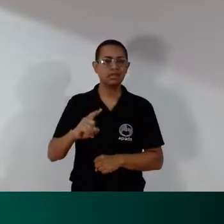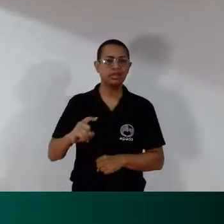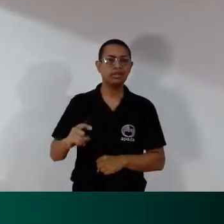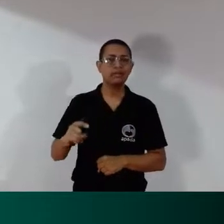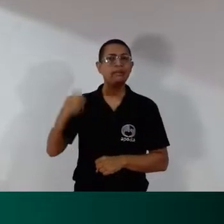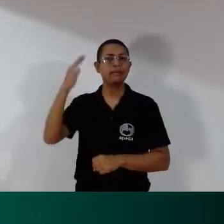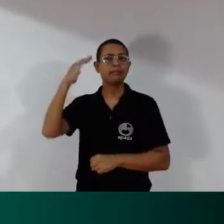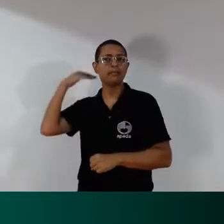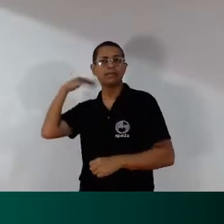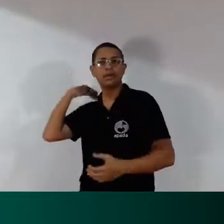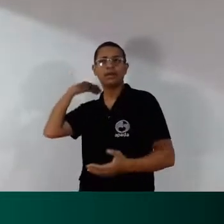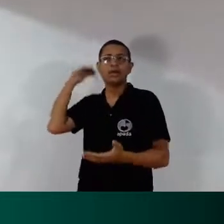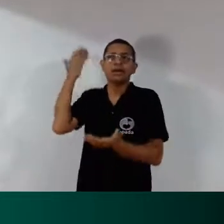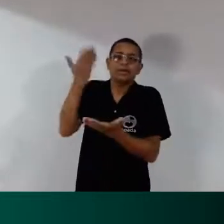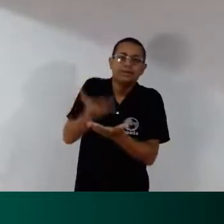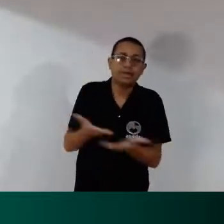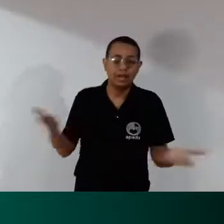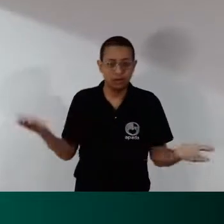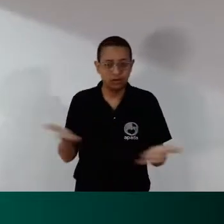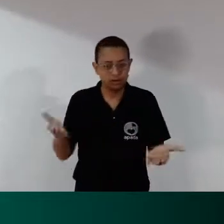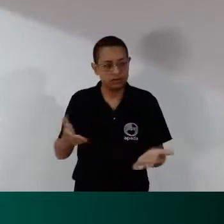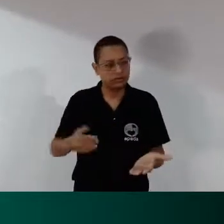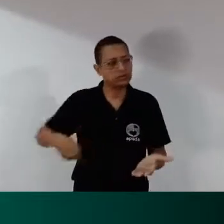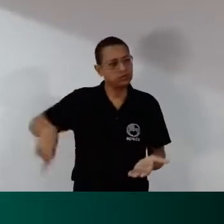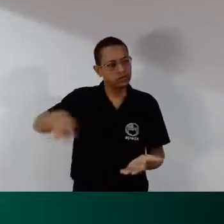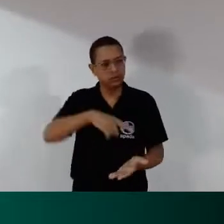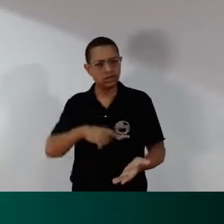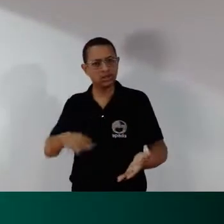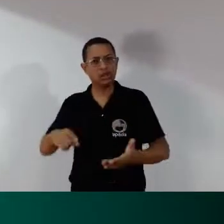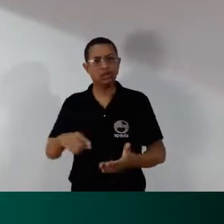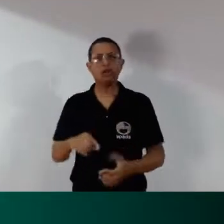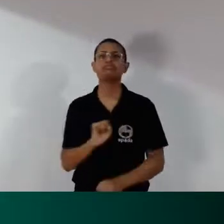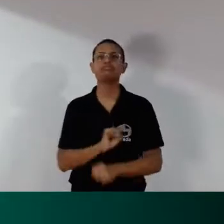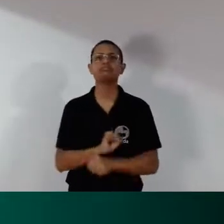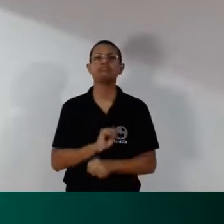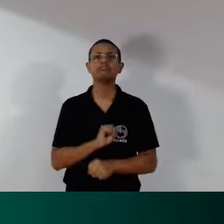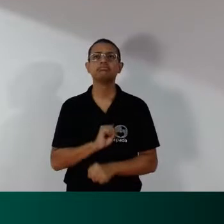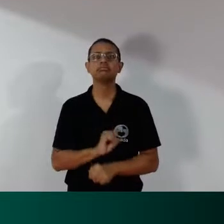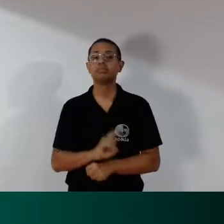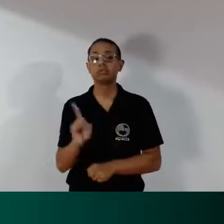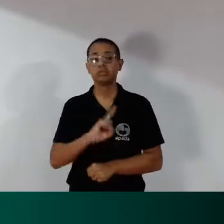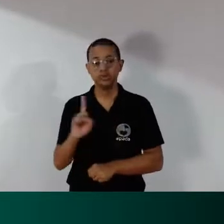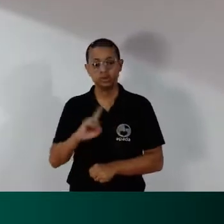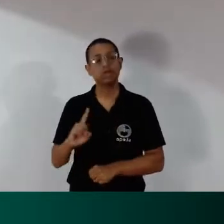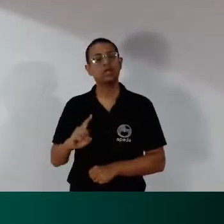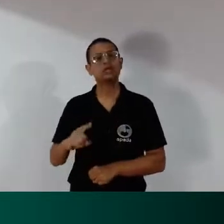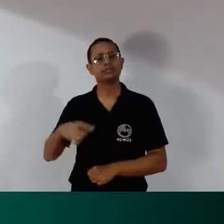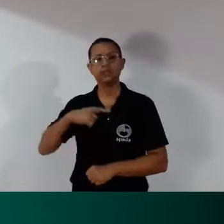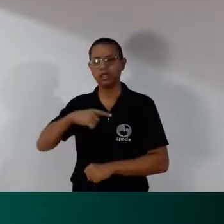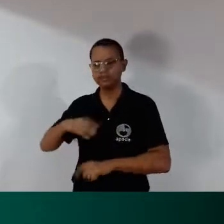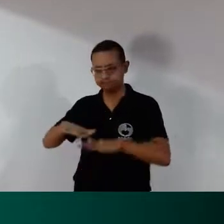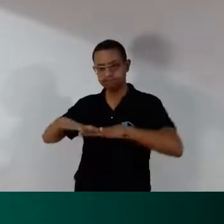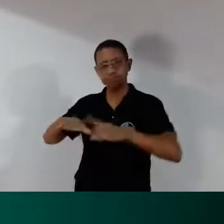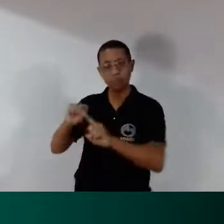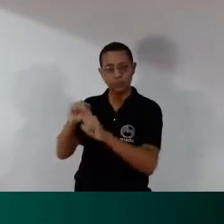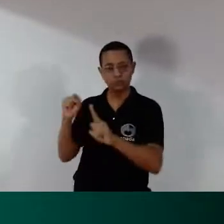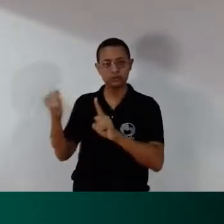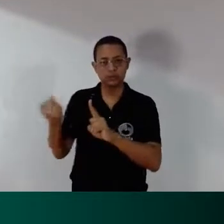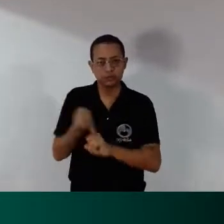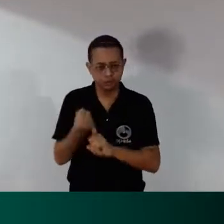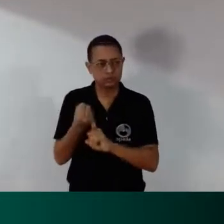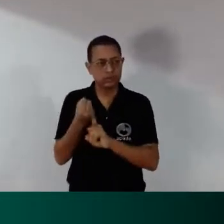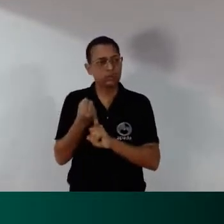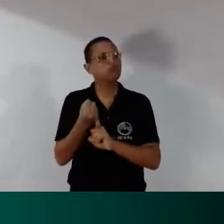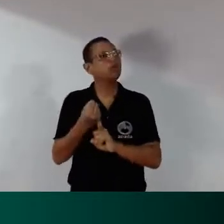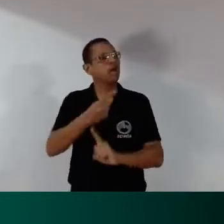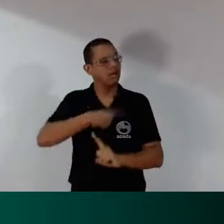quando se entende por gente e a gente faz coisas e se movimenta não só no movimento social mas que tu